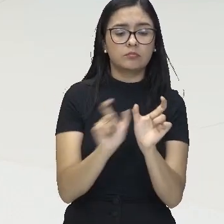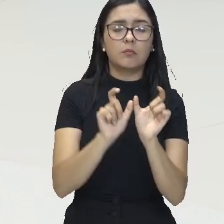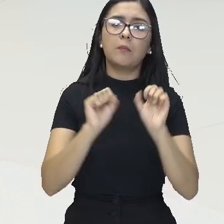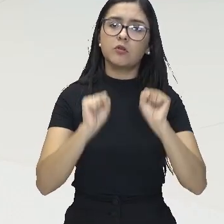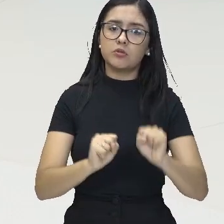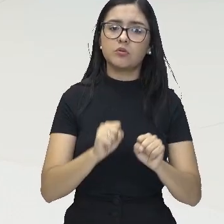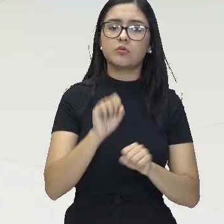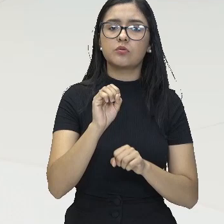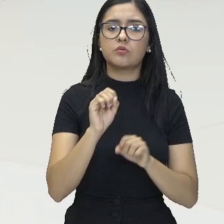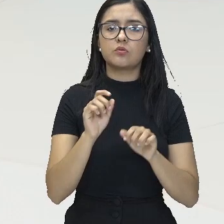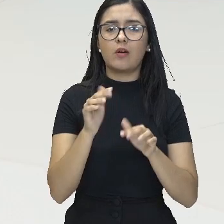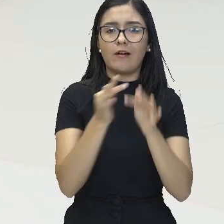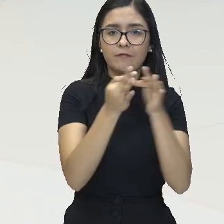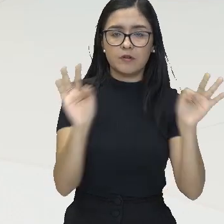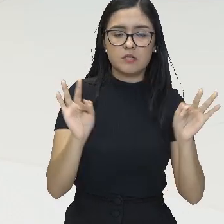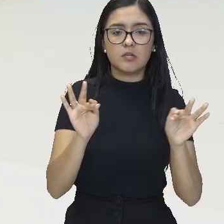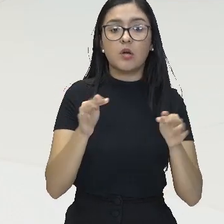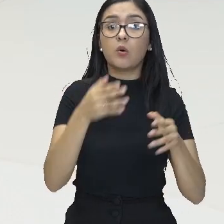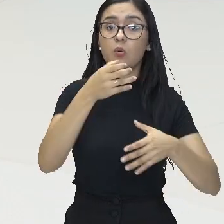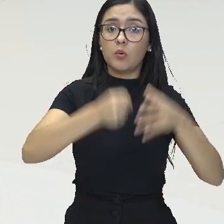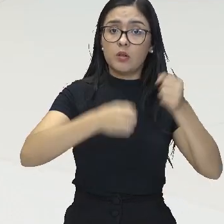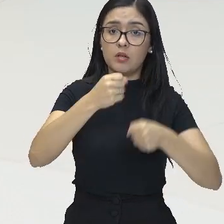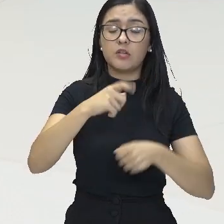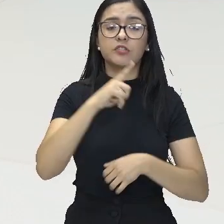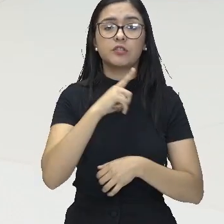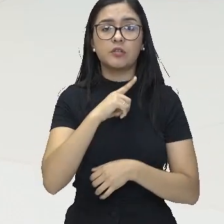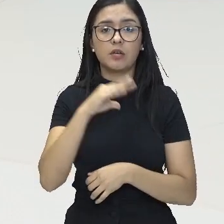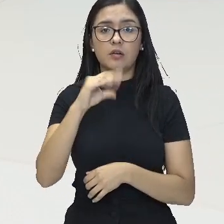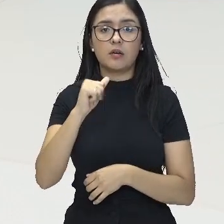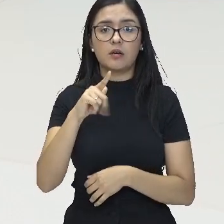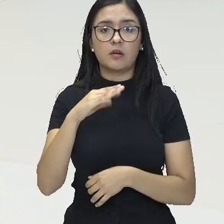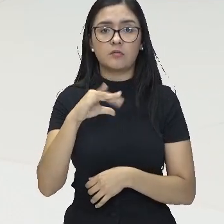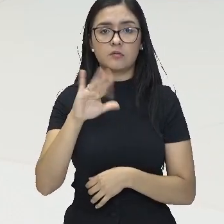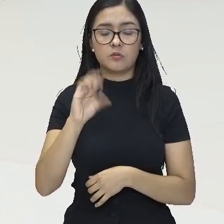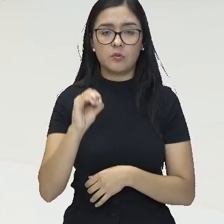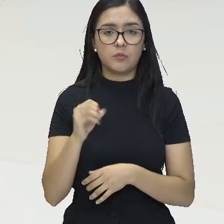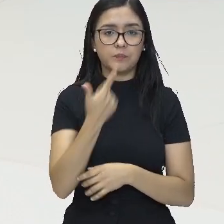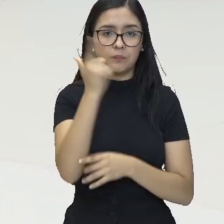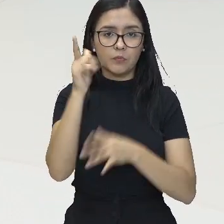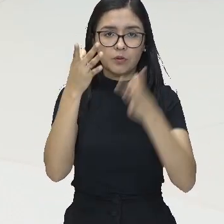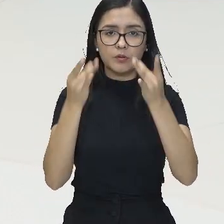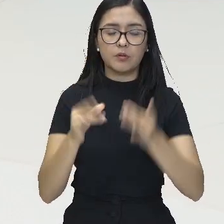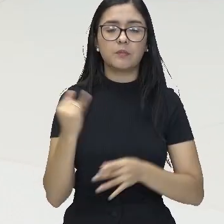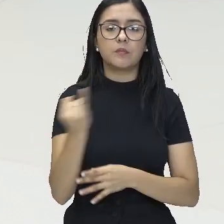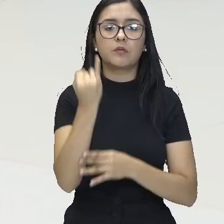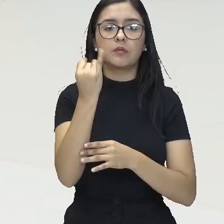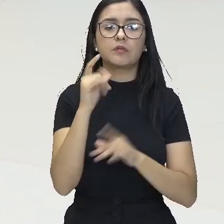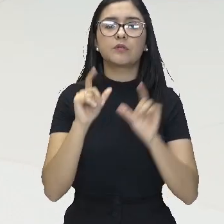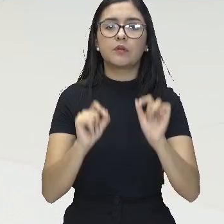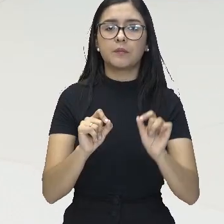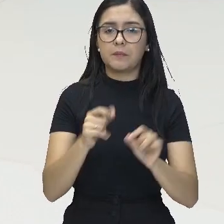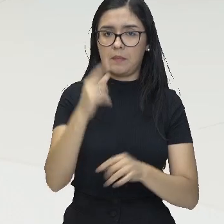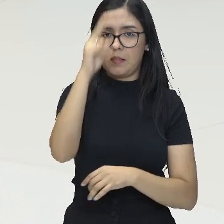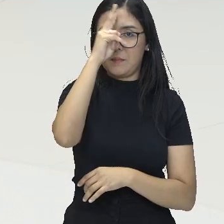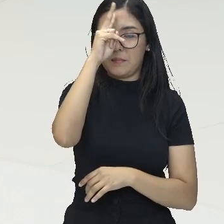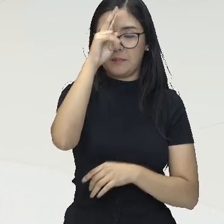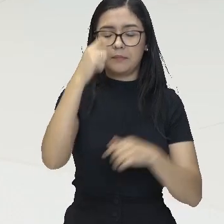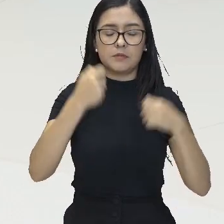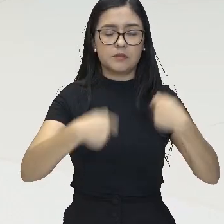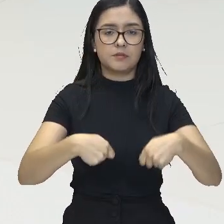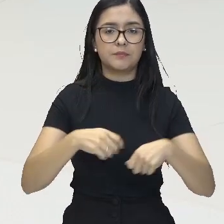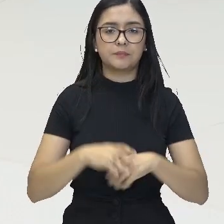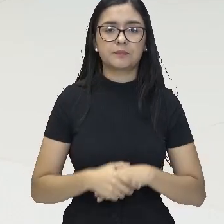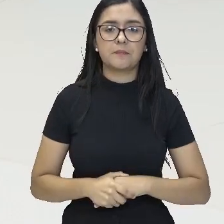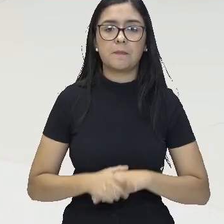o leite contém cálcio. Outro detalhe importante, não esqueça disto, que